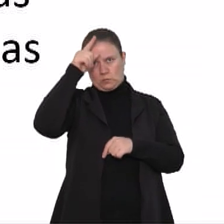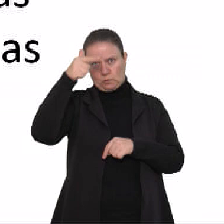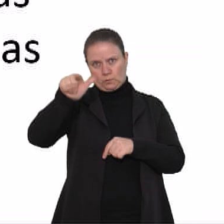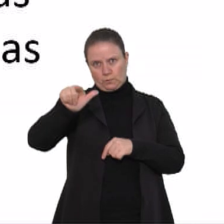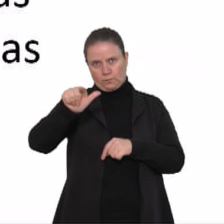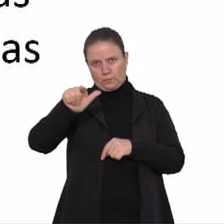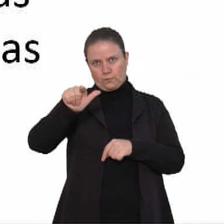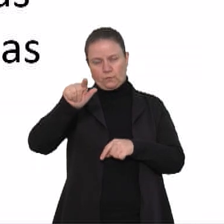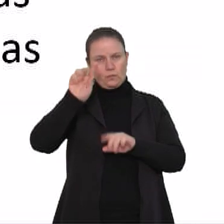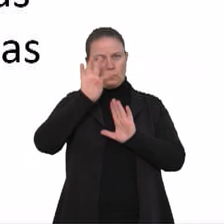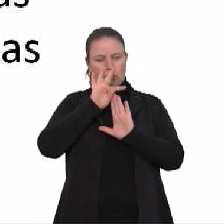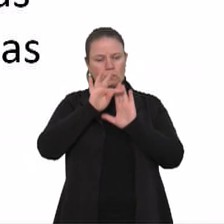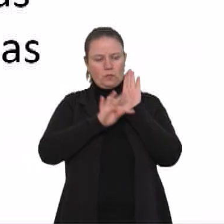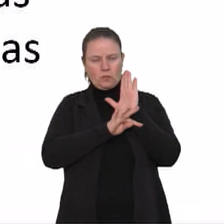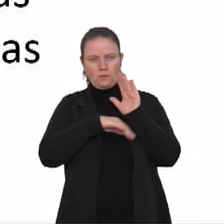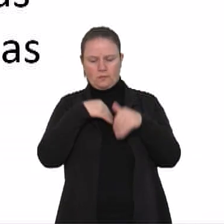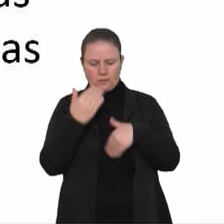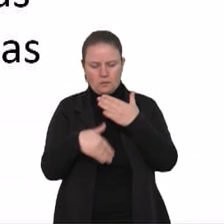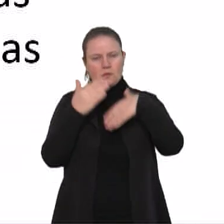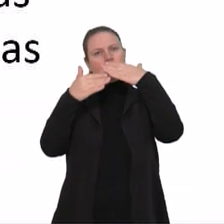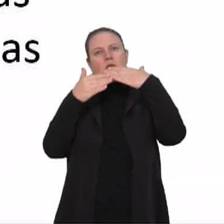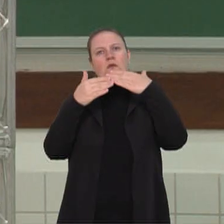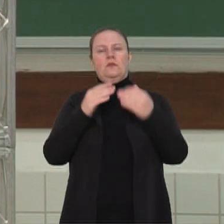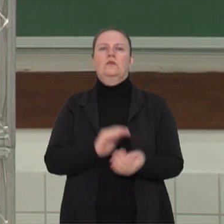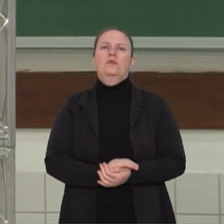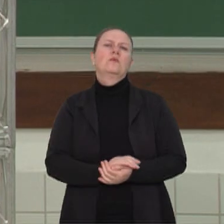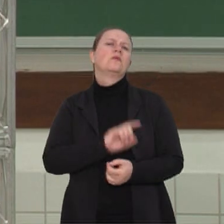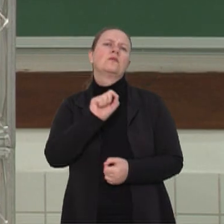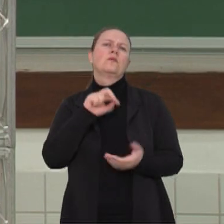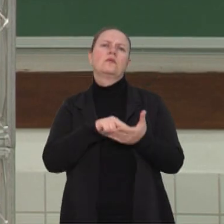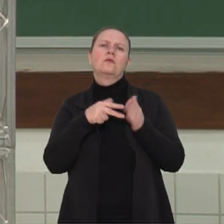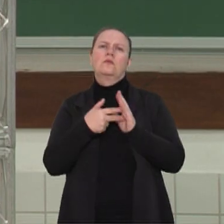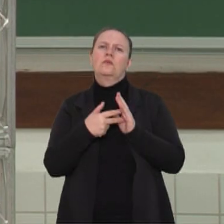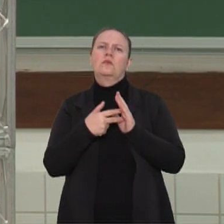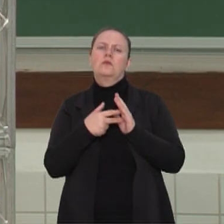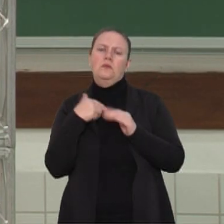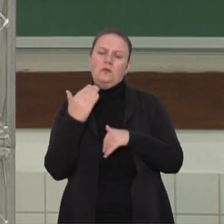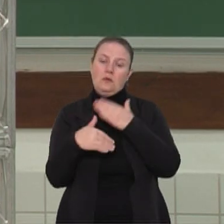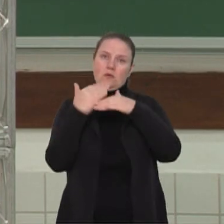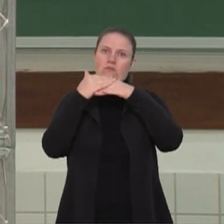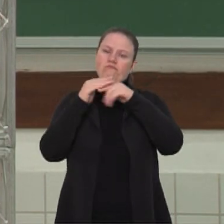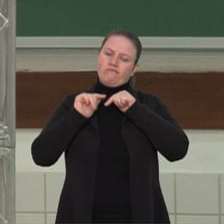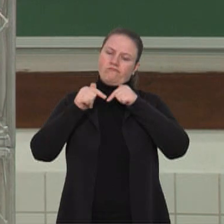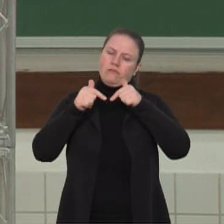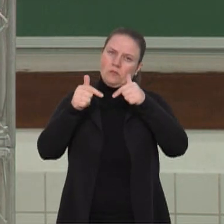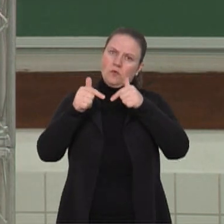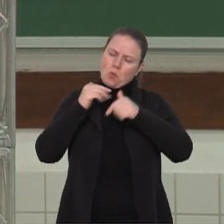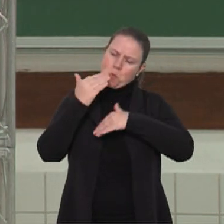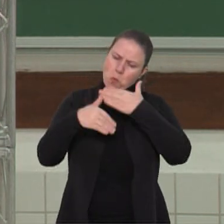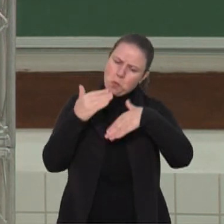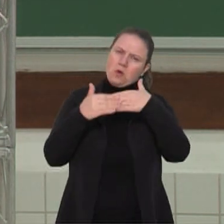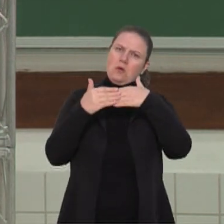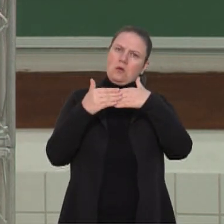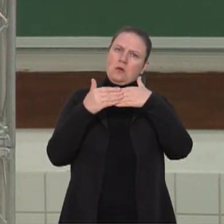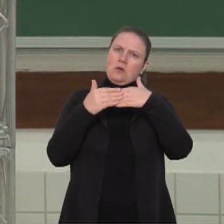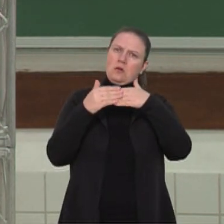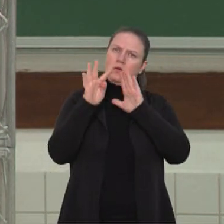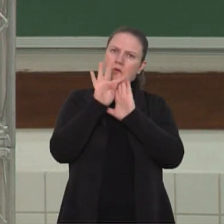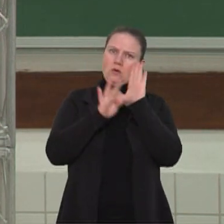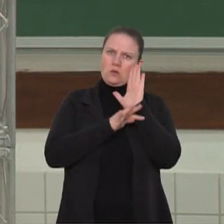e fazem o texto progredir. O que é isso, progredir? Avançar, tá? Então, é